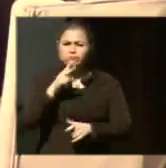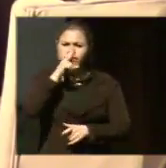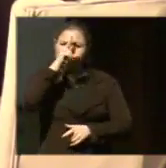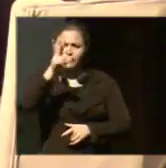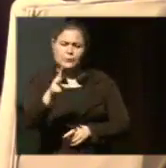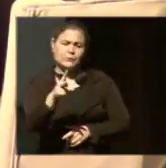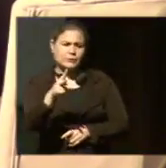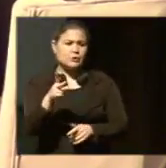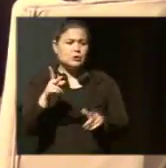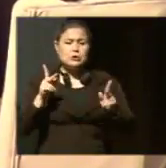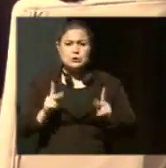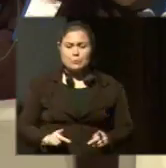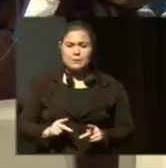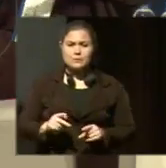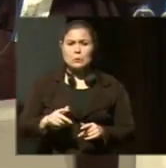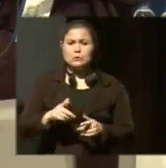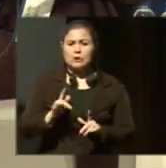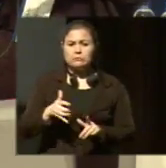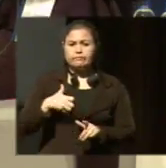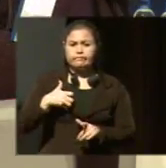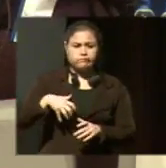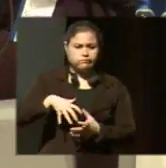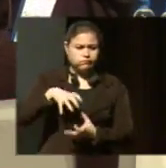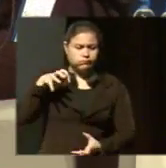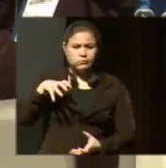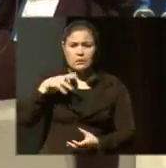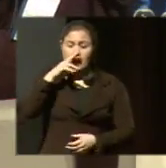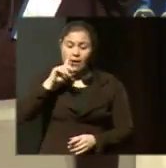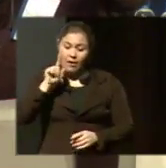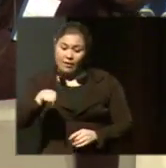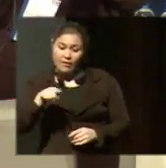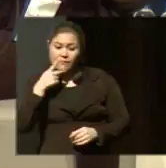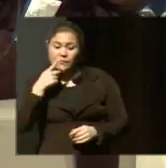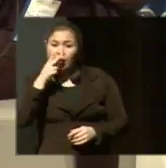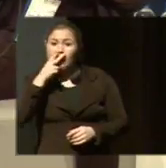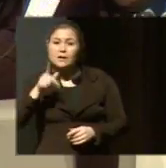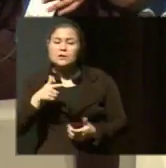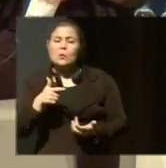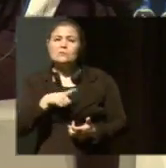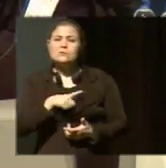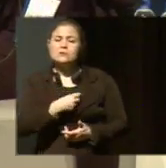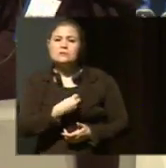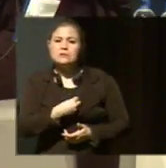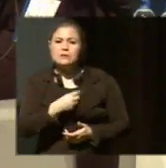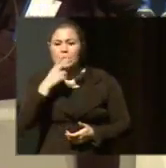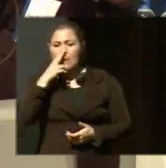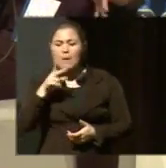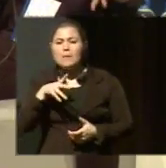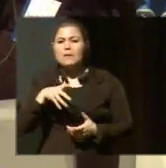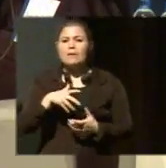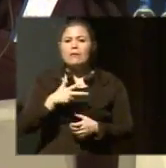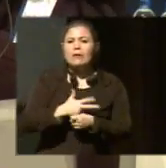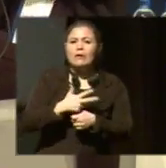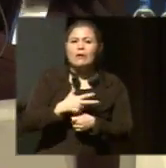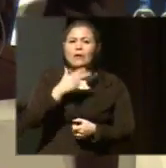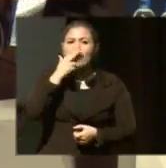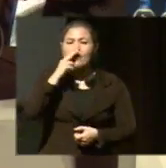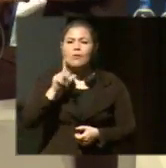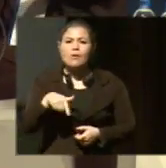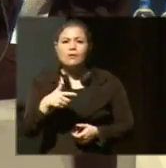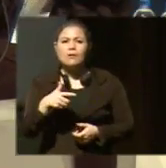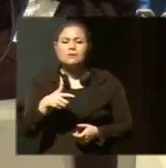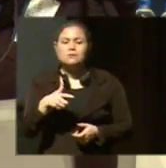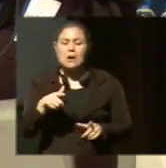grande de pessoas de maior idade. E a mídia trata isso como se não estivesse existindo. Trata como se os idosos fossem a